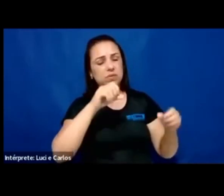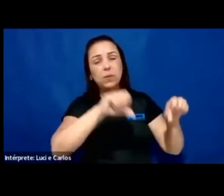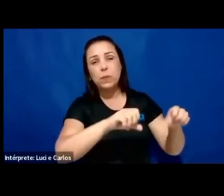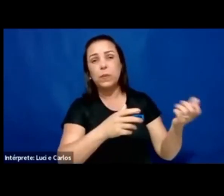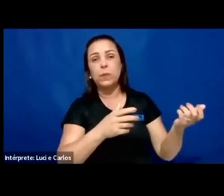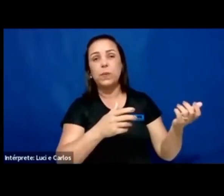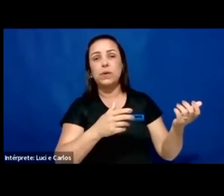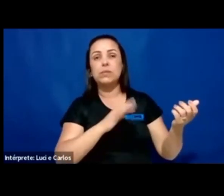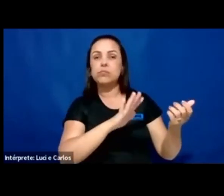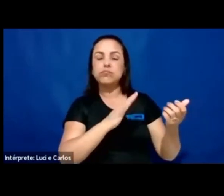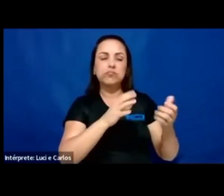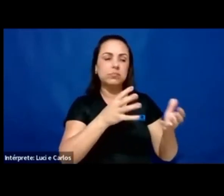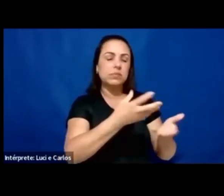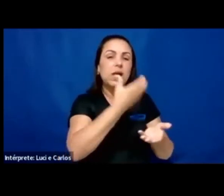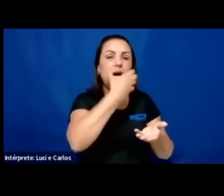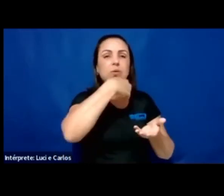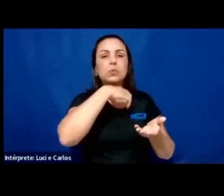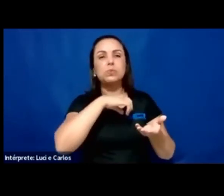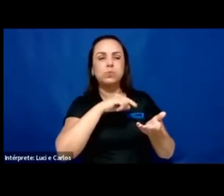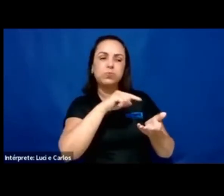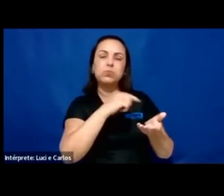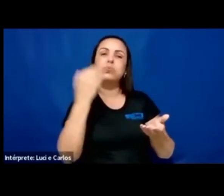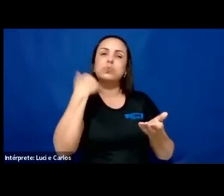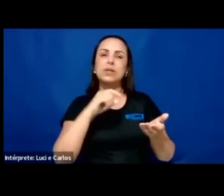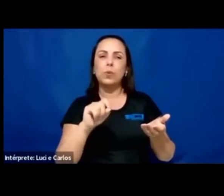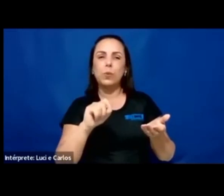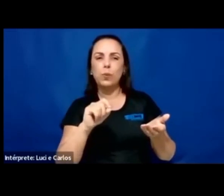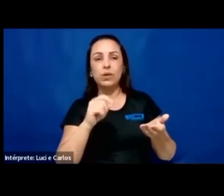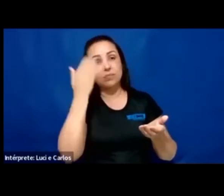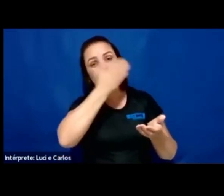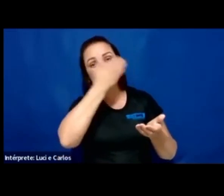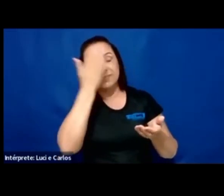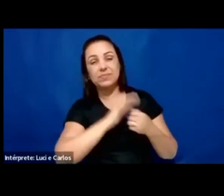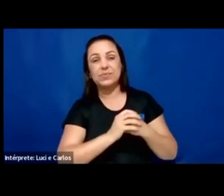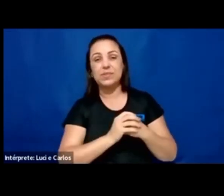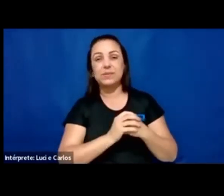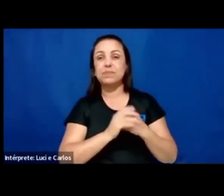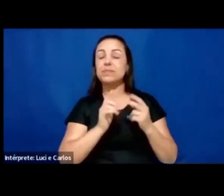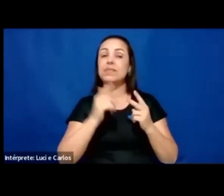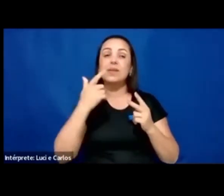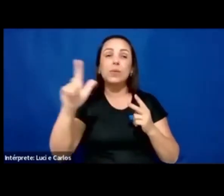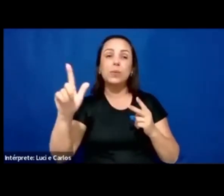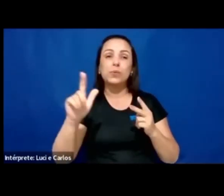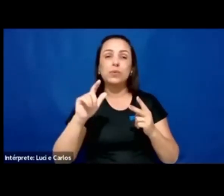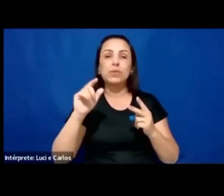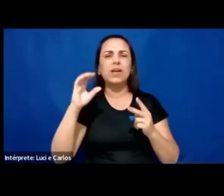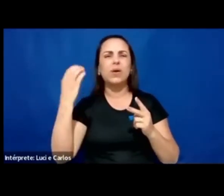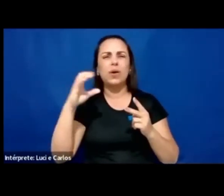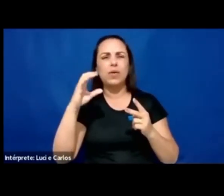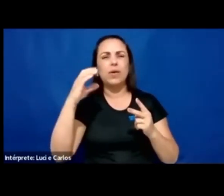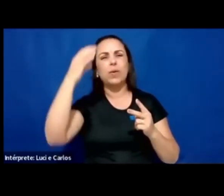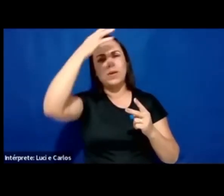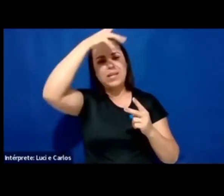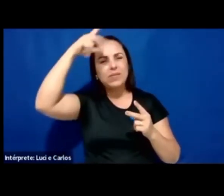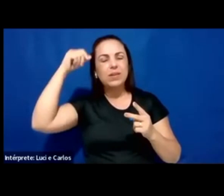pé atrás, vocês estão um carro na própria cova. Por que, Tsunami? Porque 70% do seu corpo é água, o seu corpo precisa de alimentos